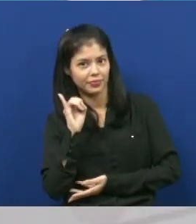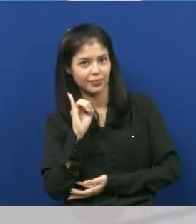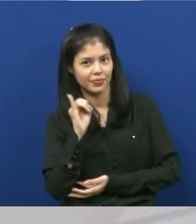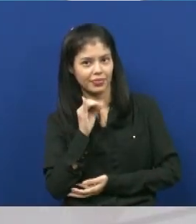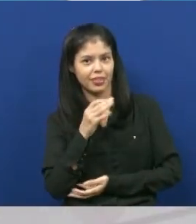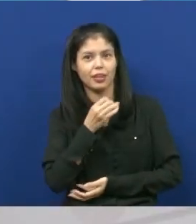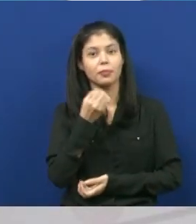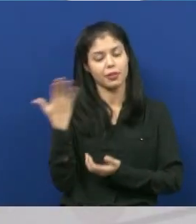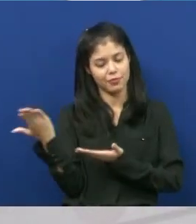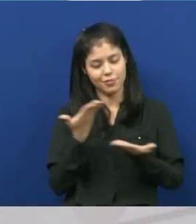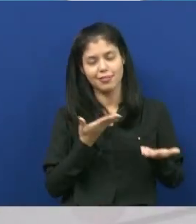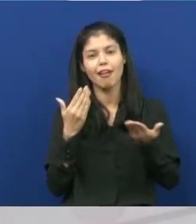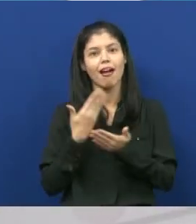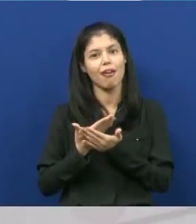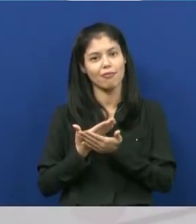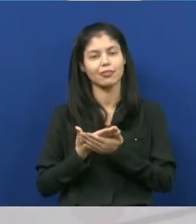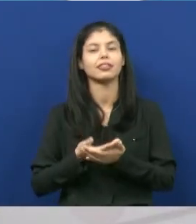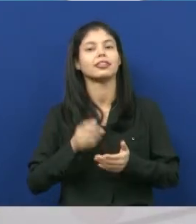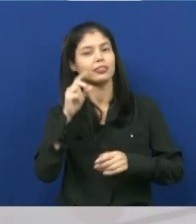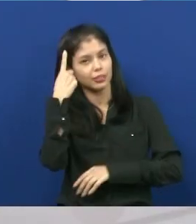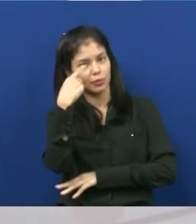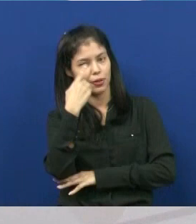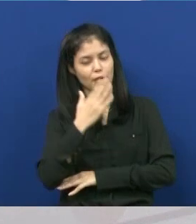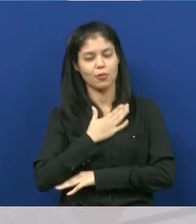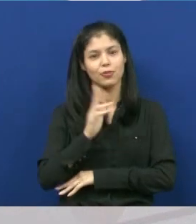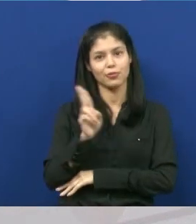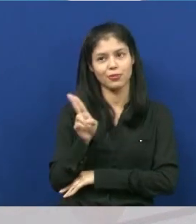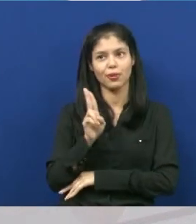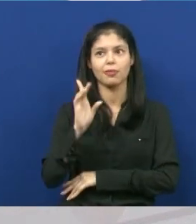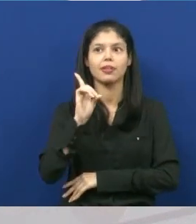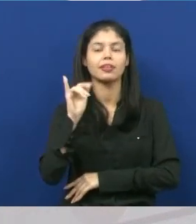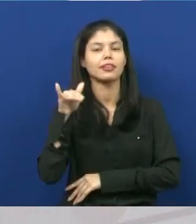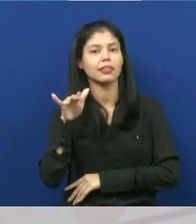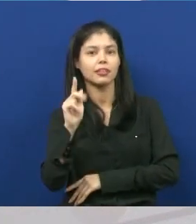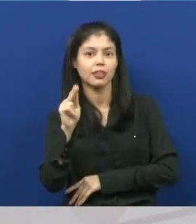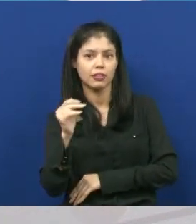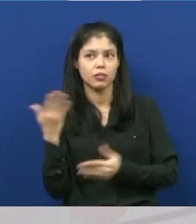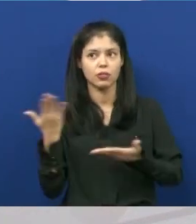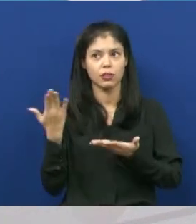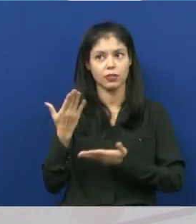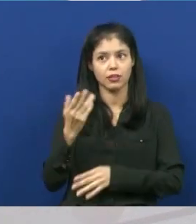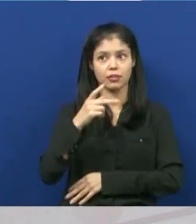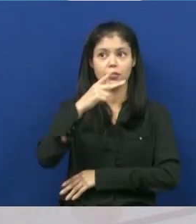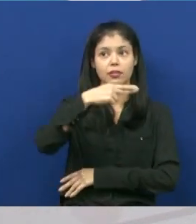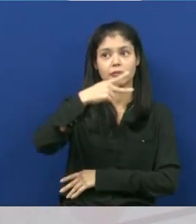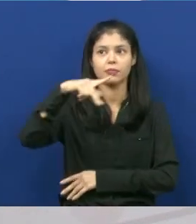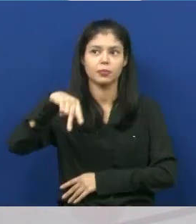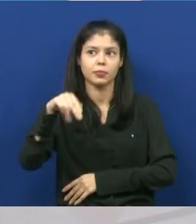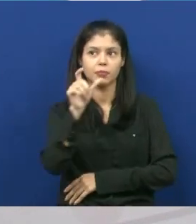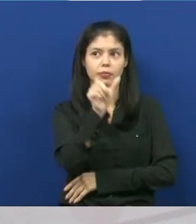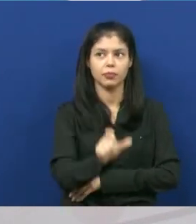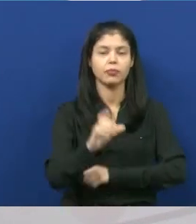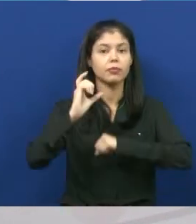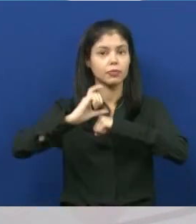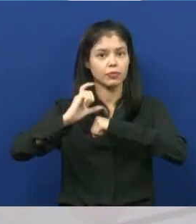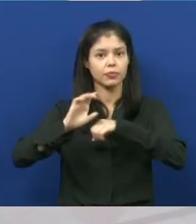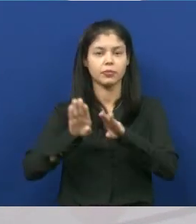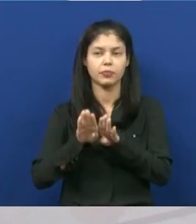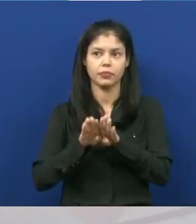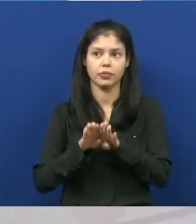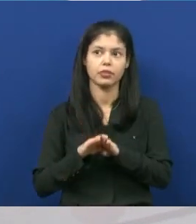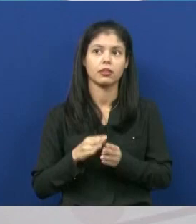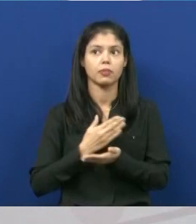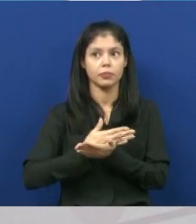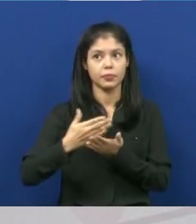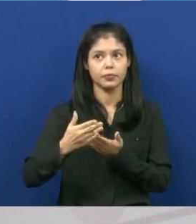Hola, bienvenidos a clase de español. Me llamo Dayani y hoy vamos a hablar sobre los pronombres personales de sujeto y de tratamiento. Vamos a